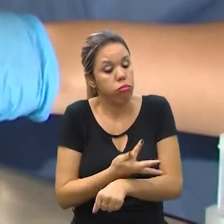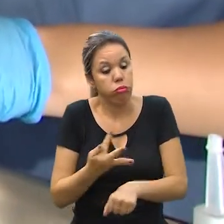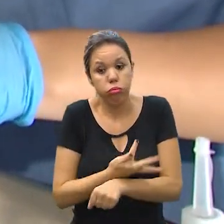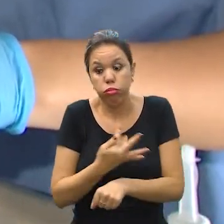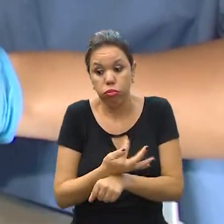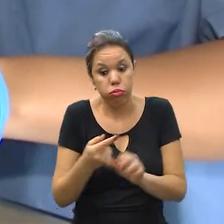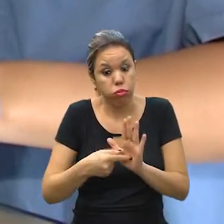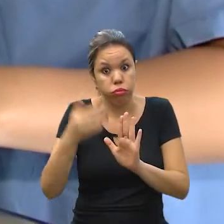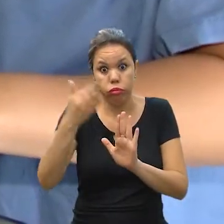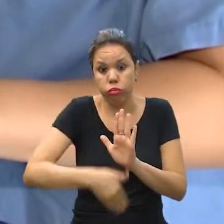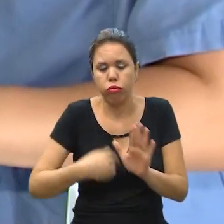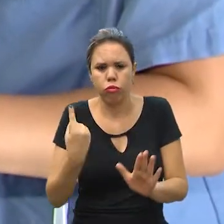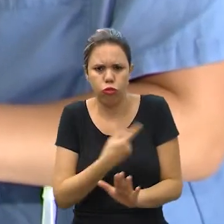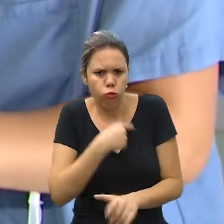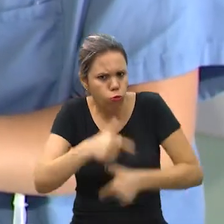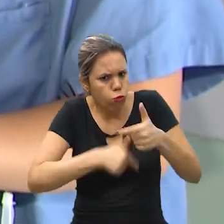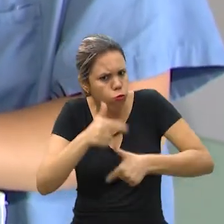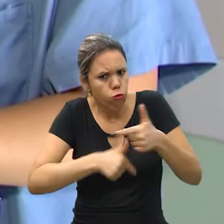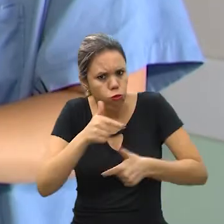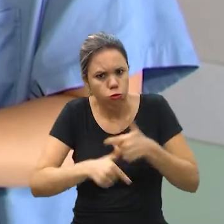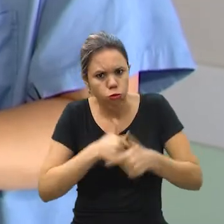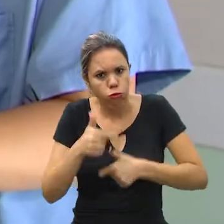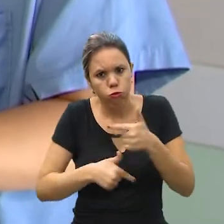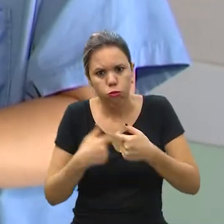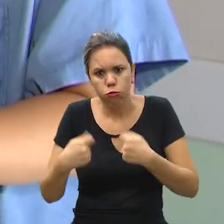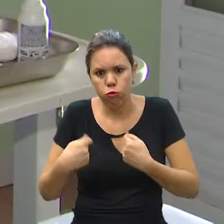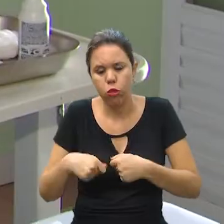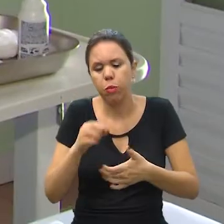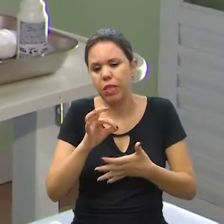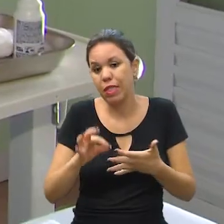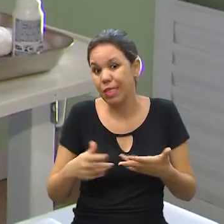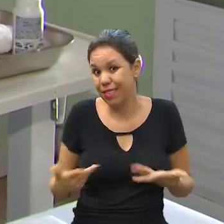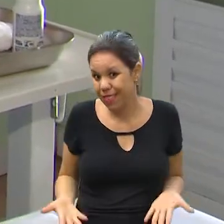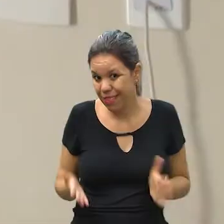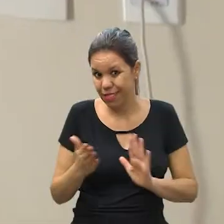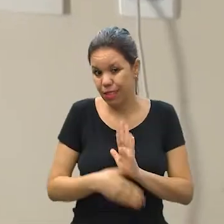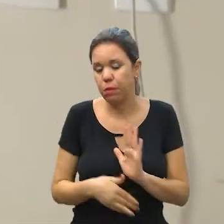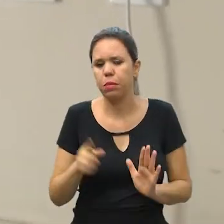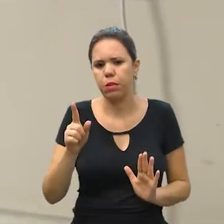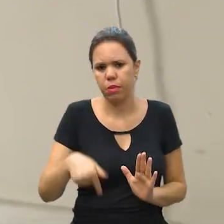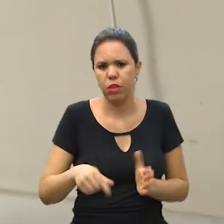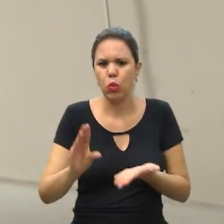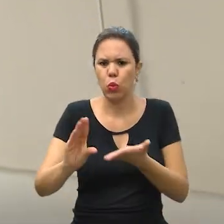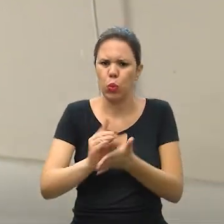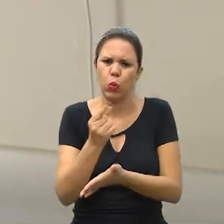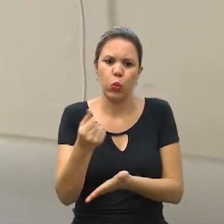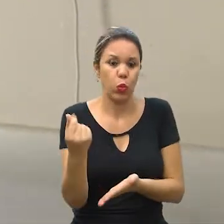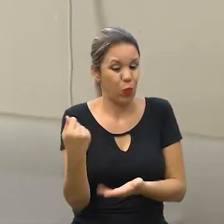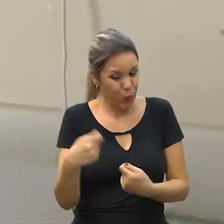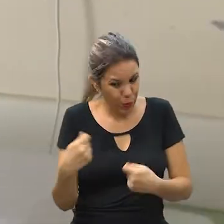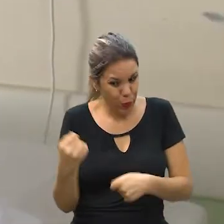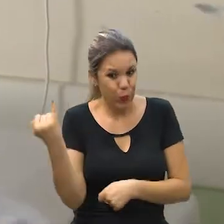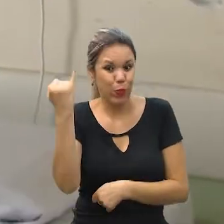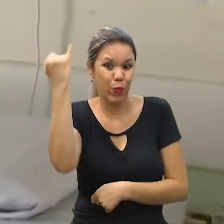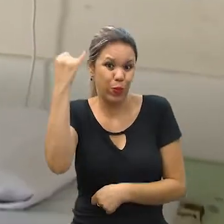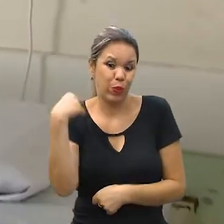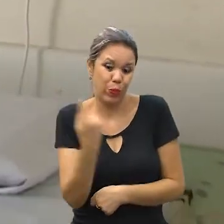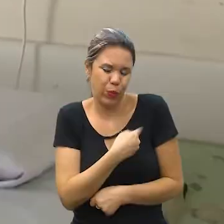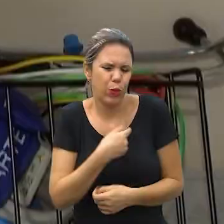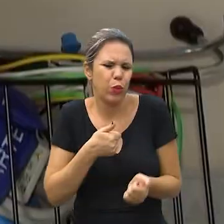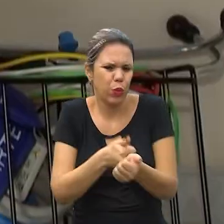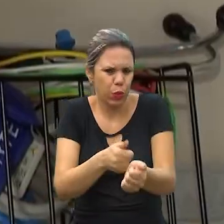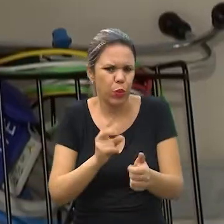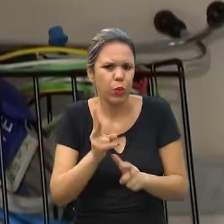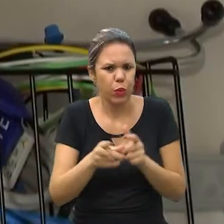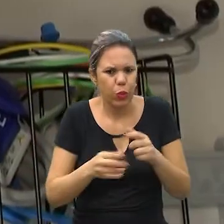consegue demonstrar o nosso trabalho e as nossas necessidades. Essas emendas são muito necessárias